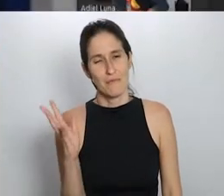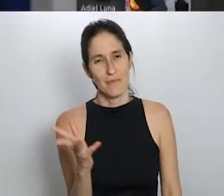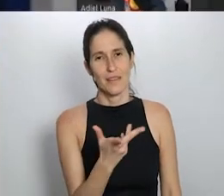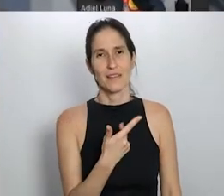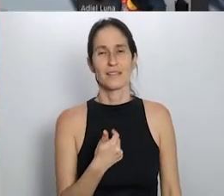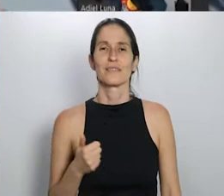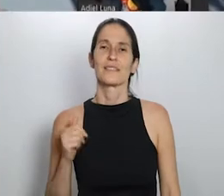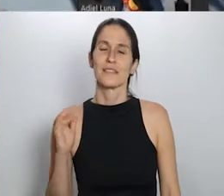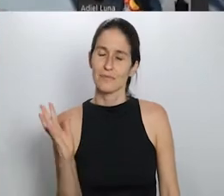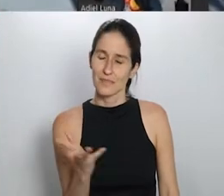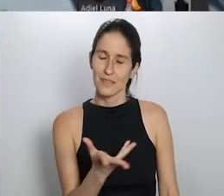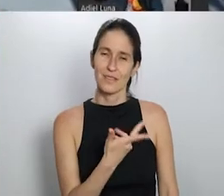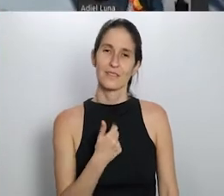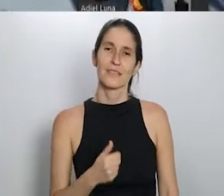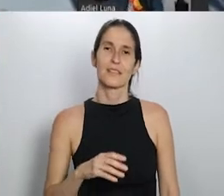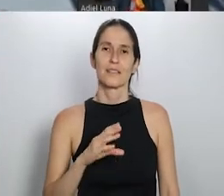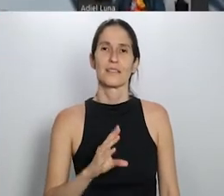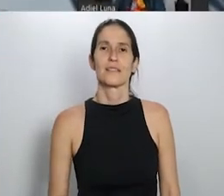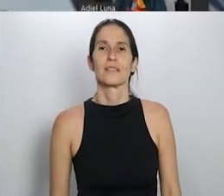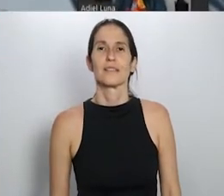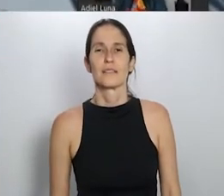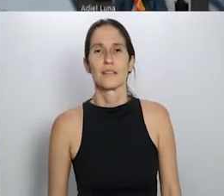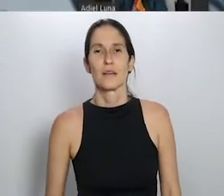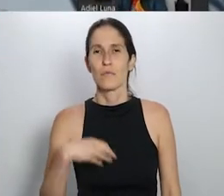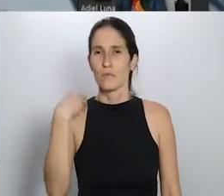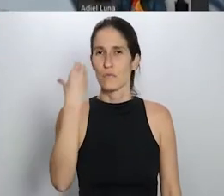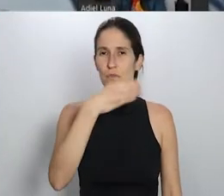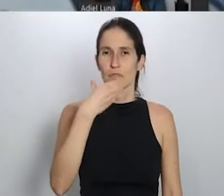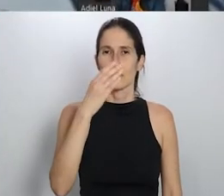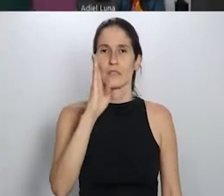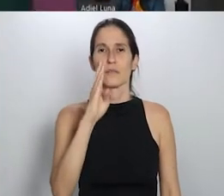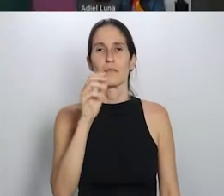Maravilha. Maravilha. Baracho.